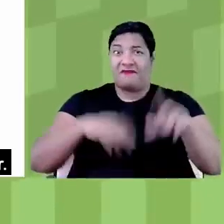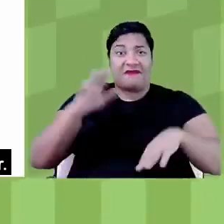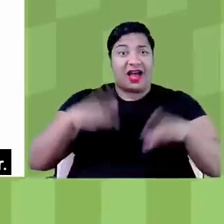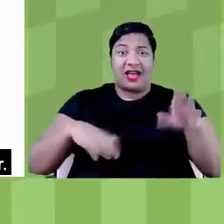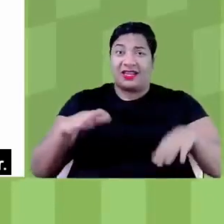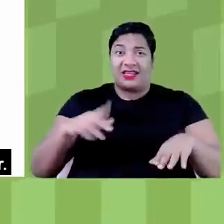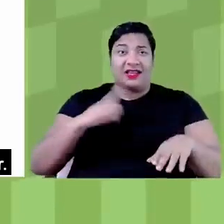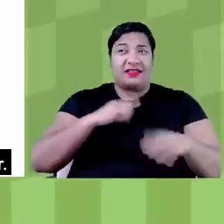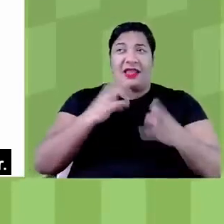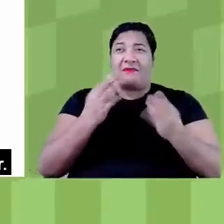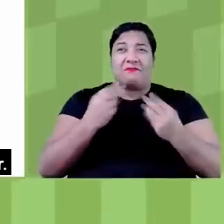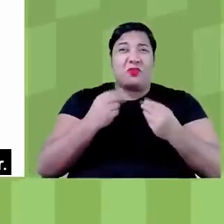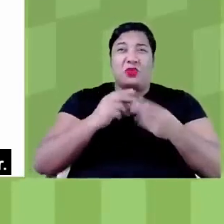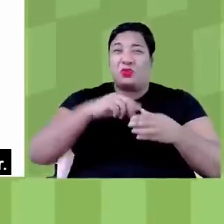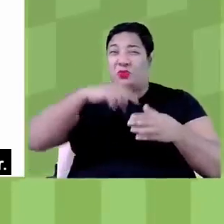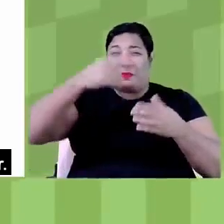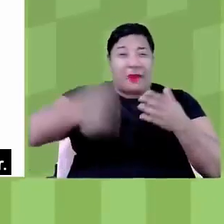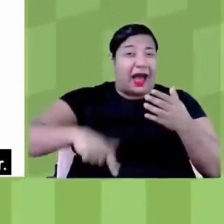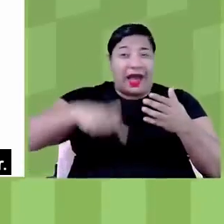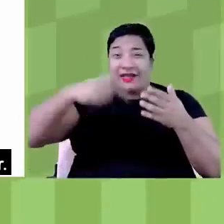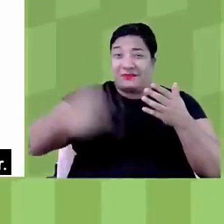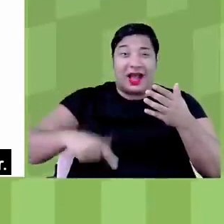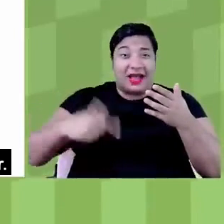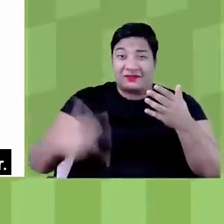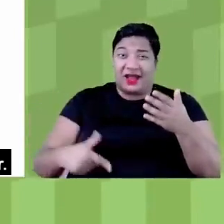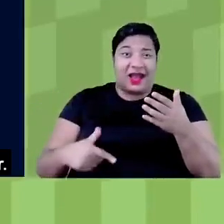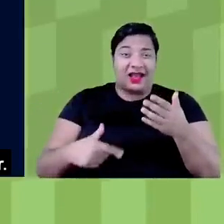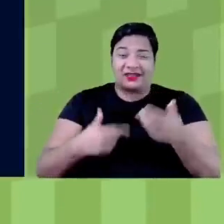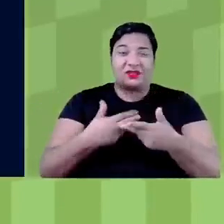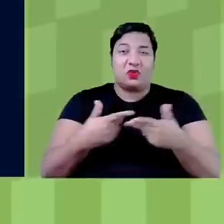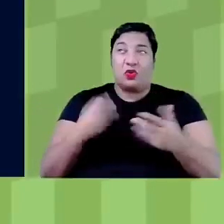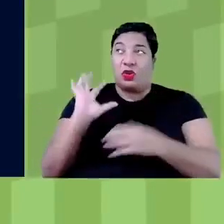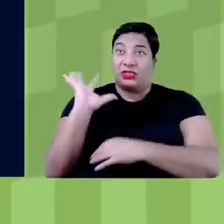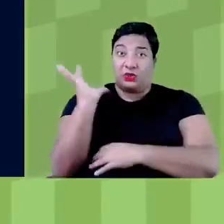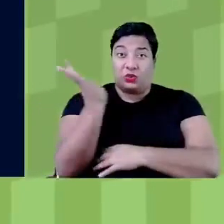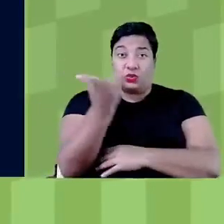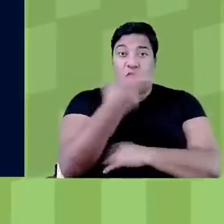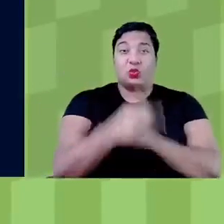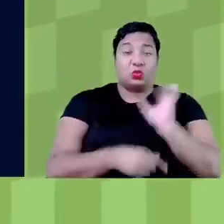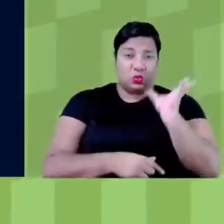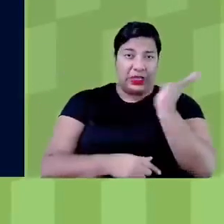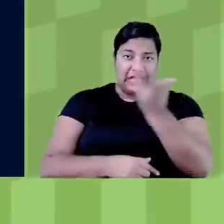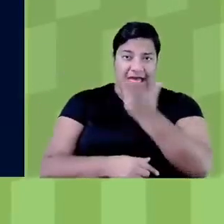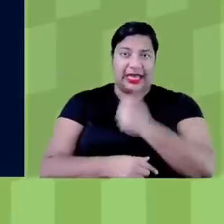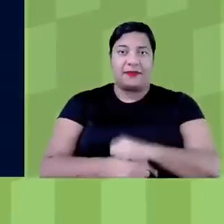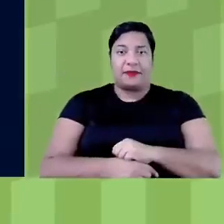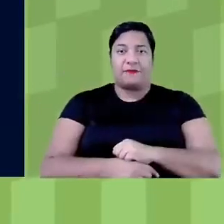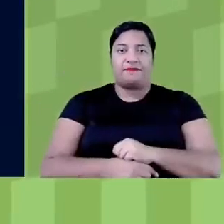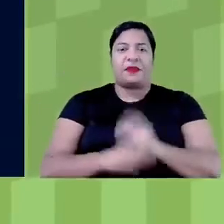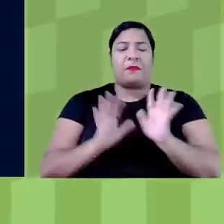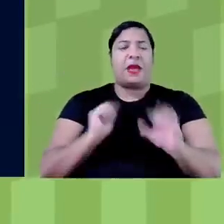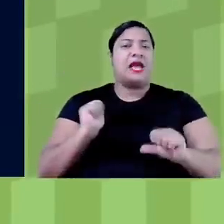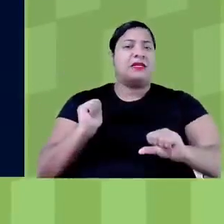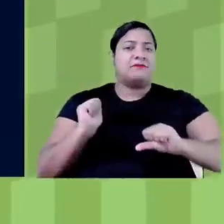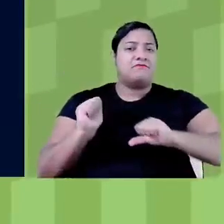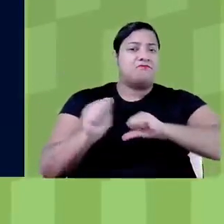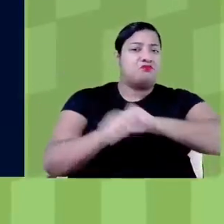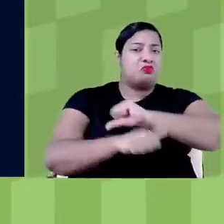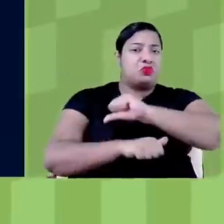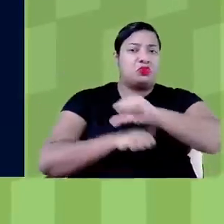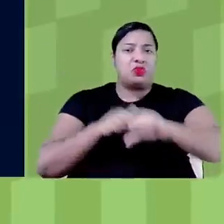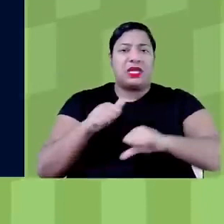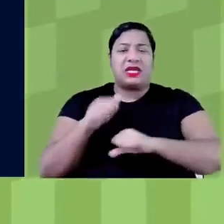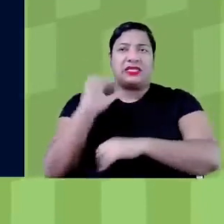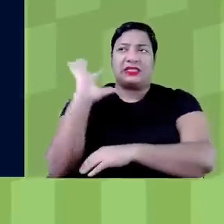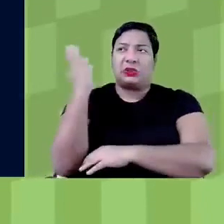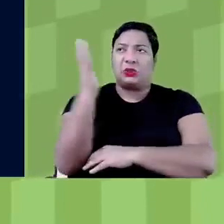mais longe do que aquilo que a gente possa imaginar. A mudança do clima não é um problema ambiental que